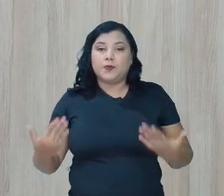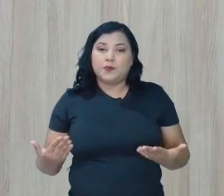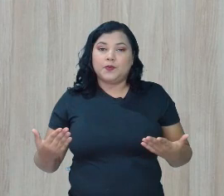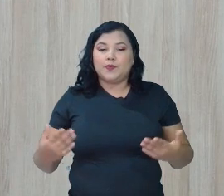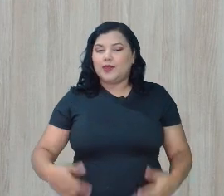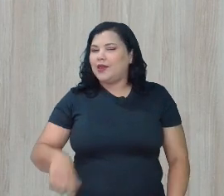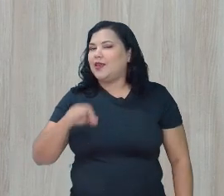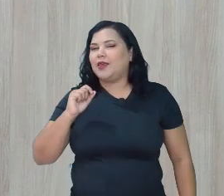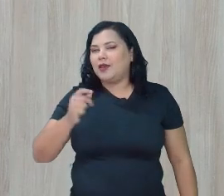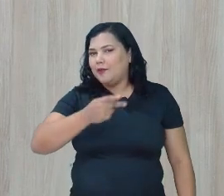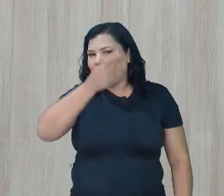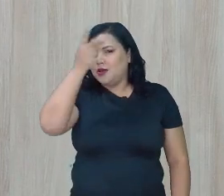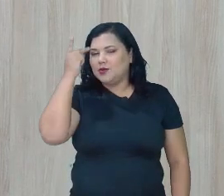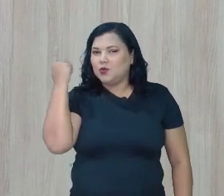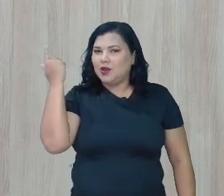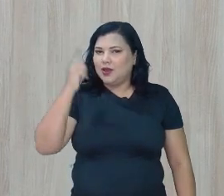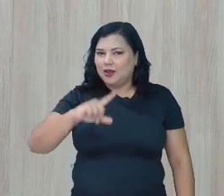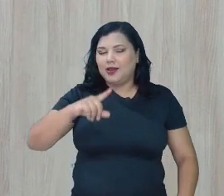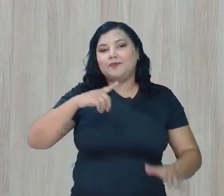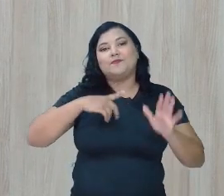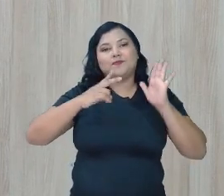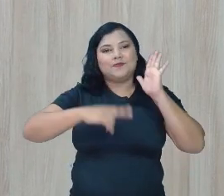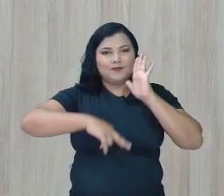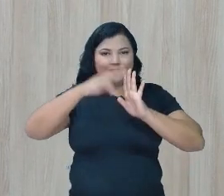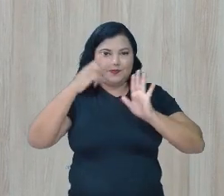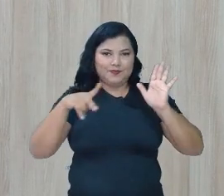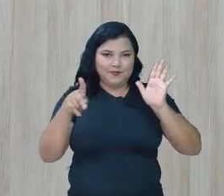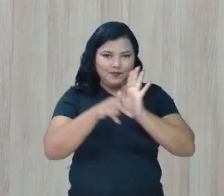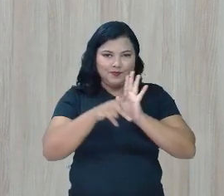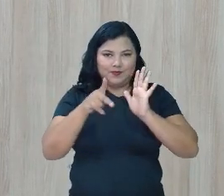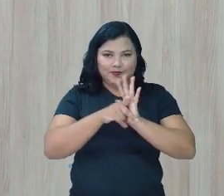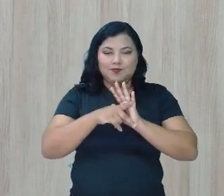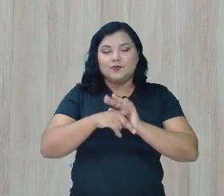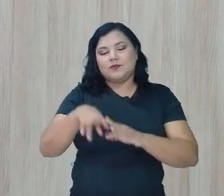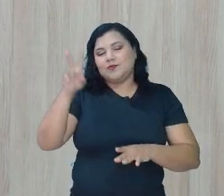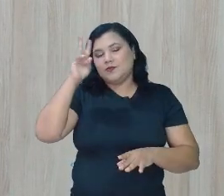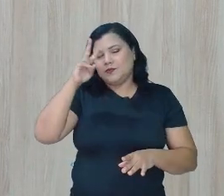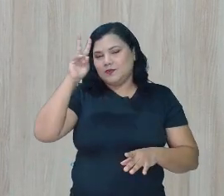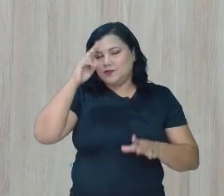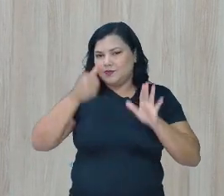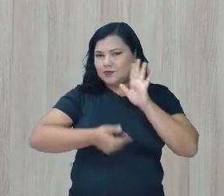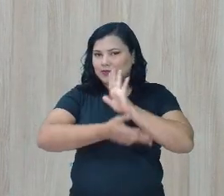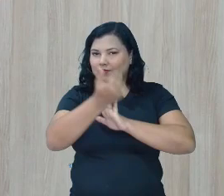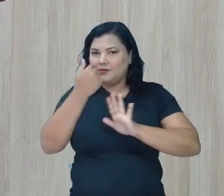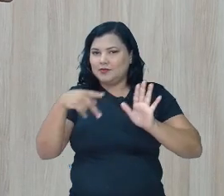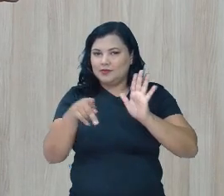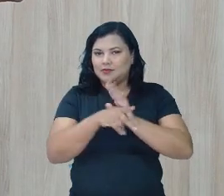saiu ganhando? Os leitores das histórias em quadrinhos japonesas.